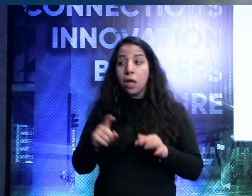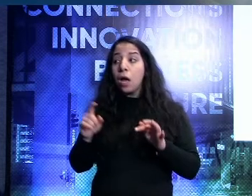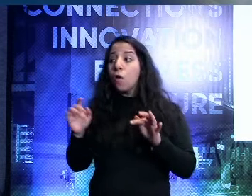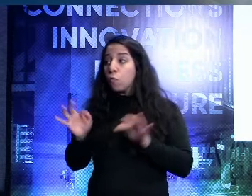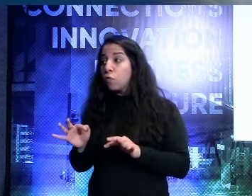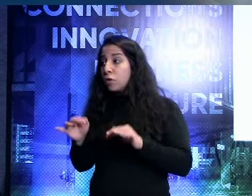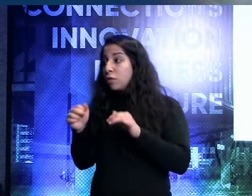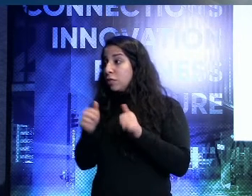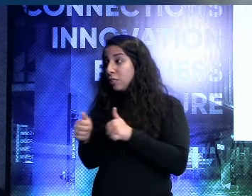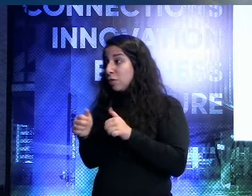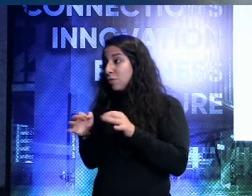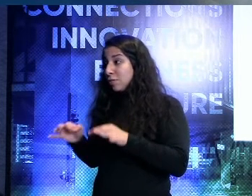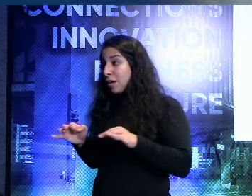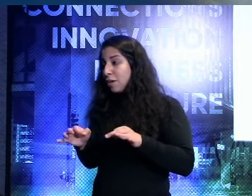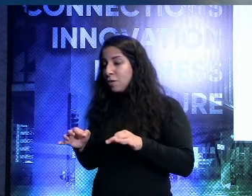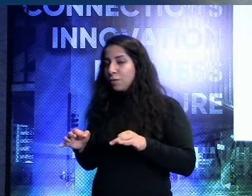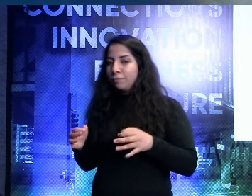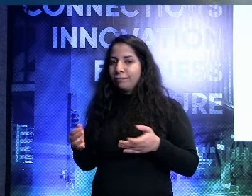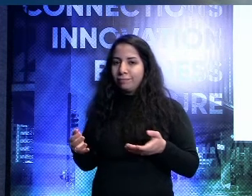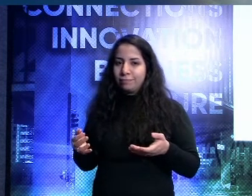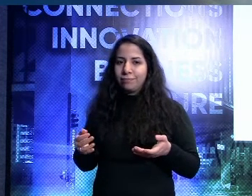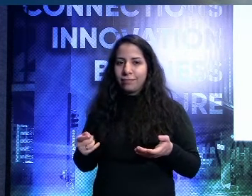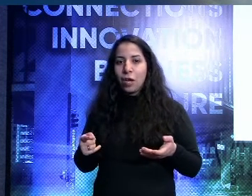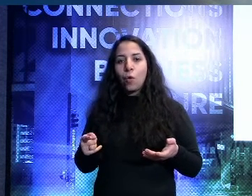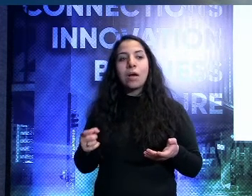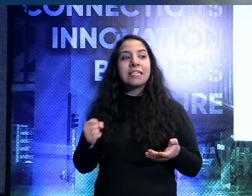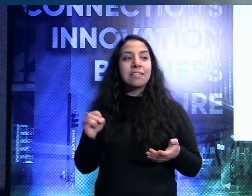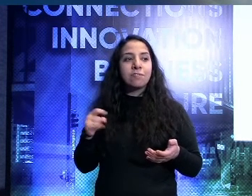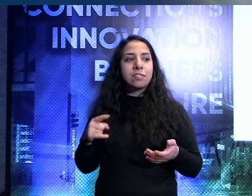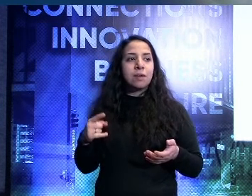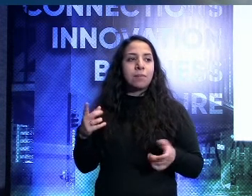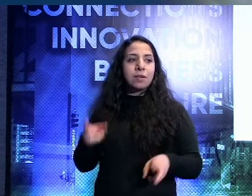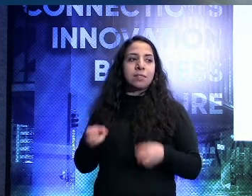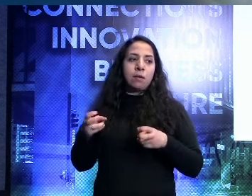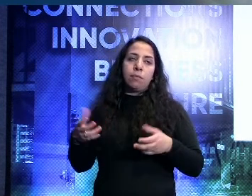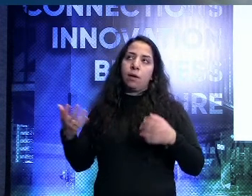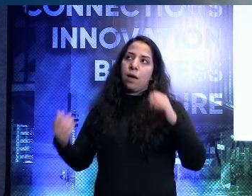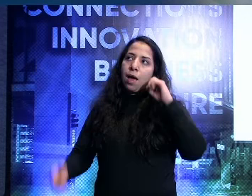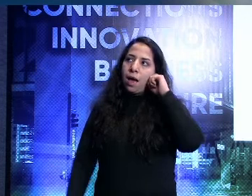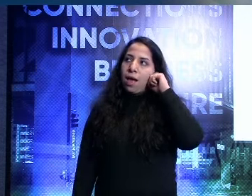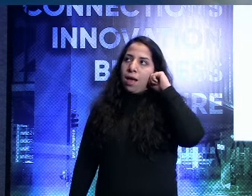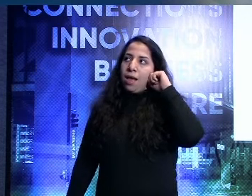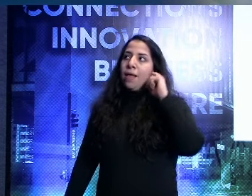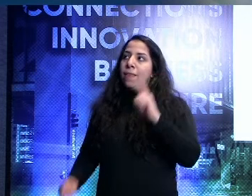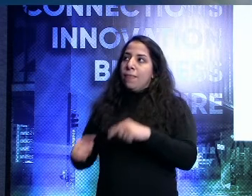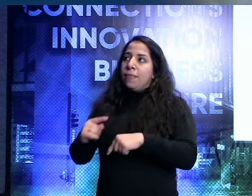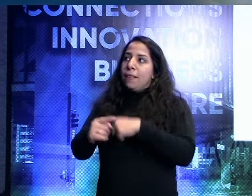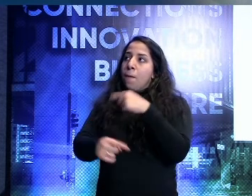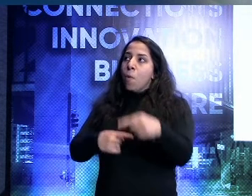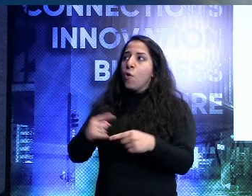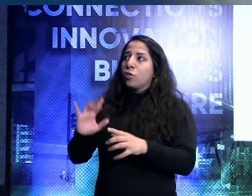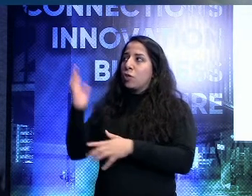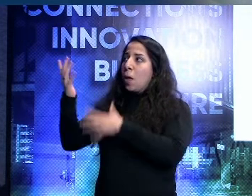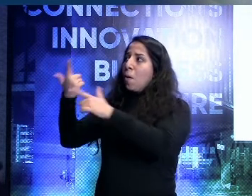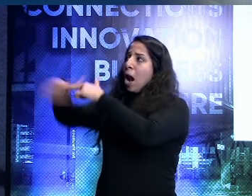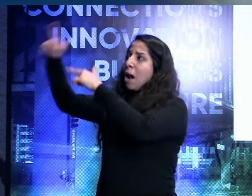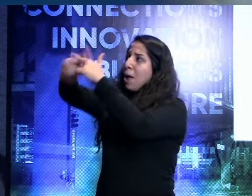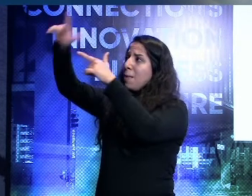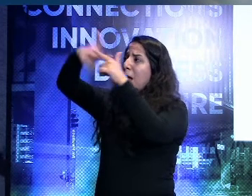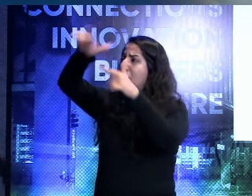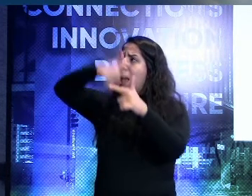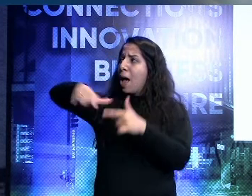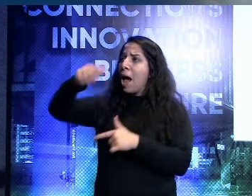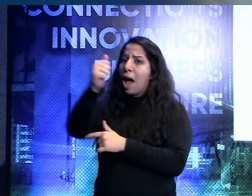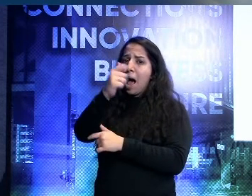a gente chega à conclusão que, depois do apocalipse zumbi, eu demoro um dia para voltar a operar, e operar pode ser voltar a